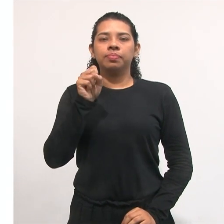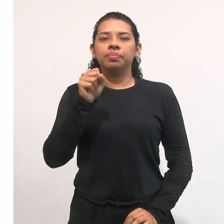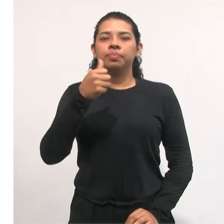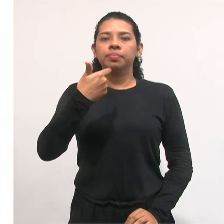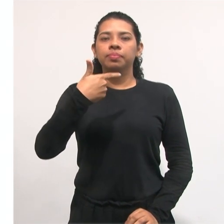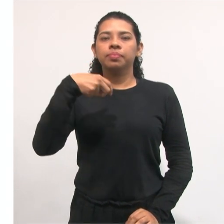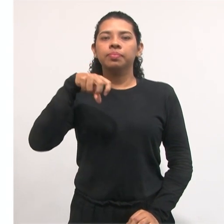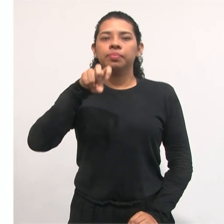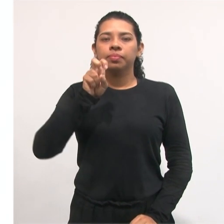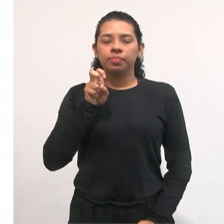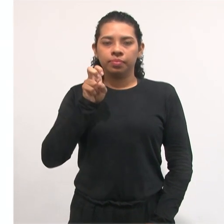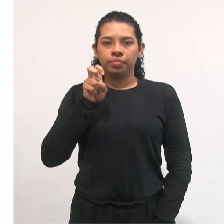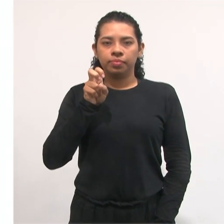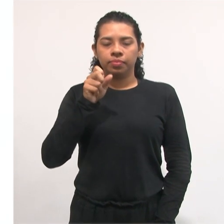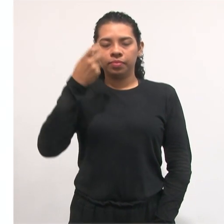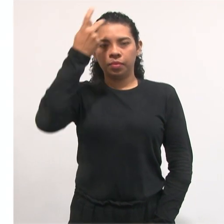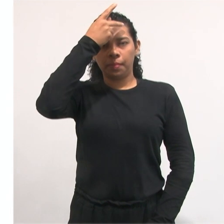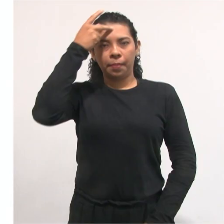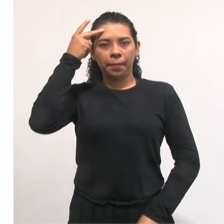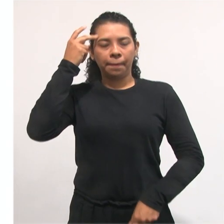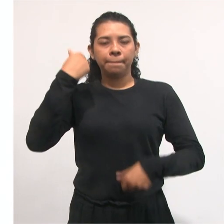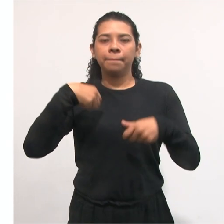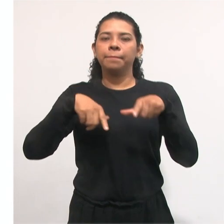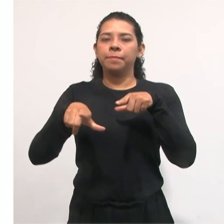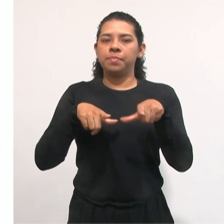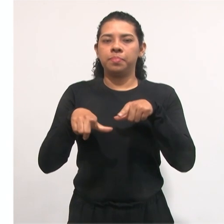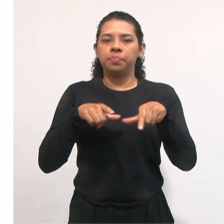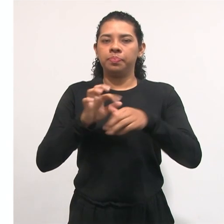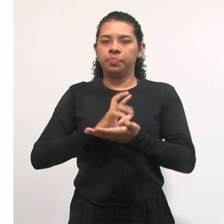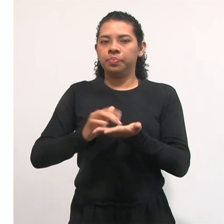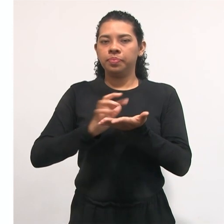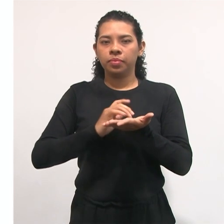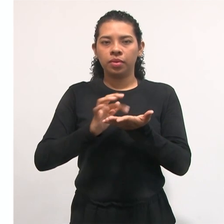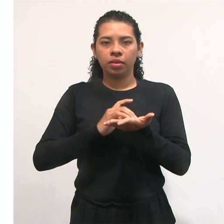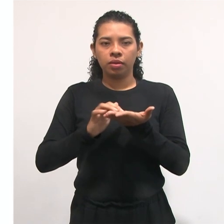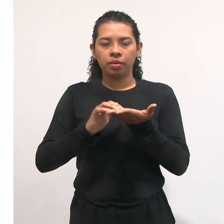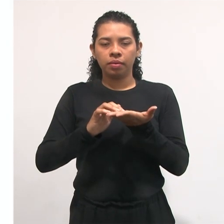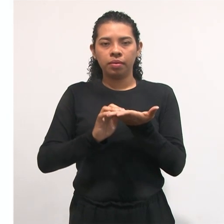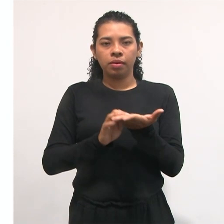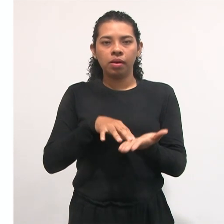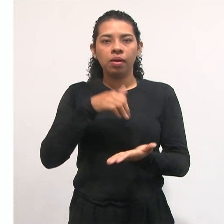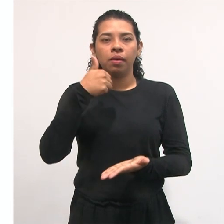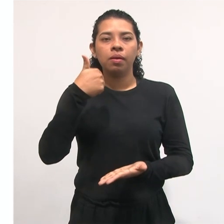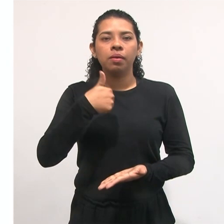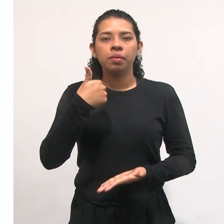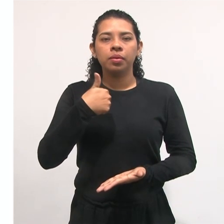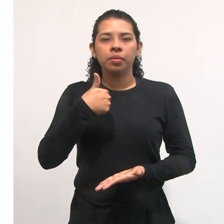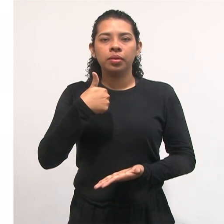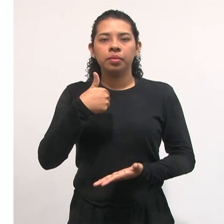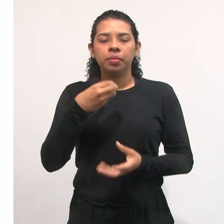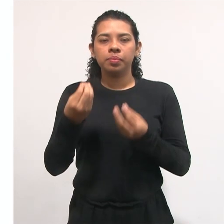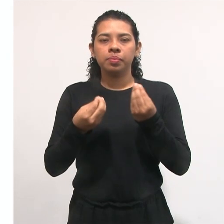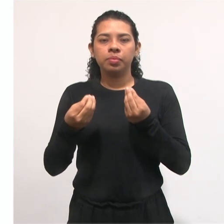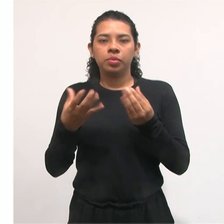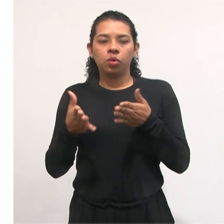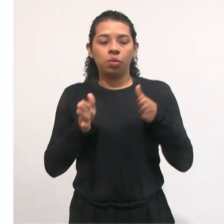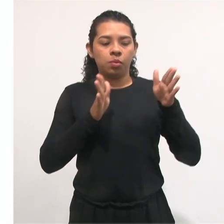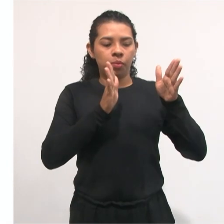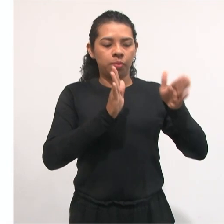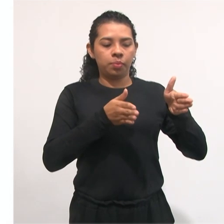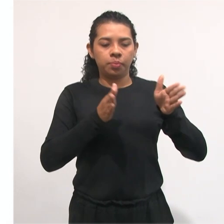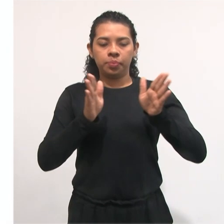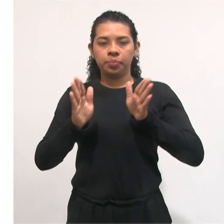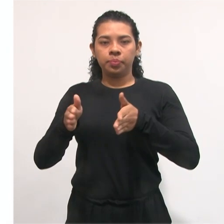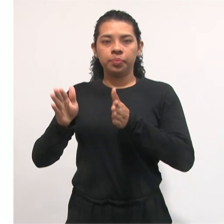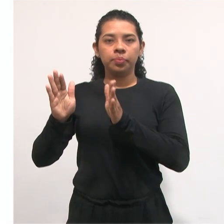25 servidores da secretaria. Primeira coisa que a gente vai fazer, veja só, a distribuição de frequência.